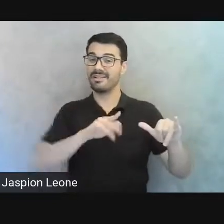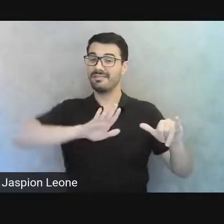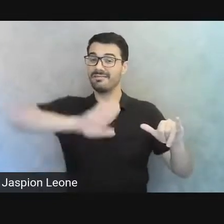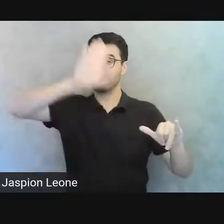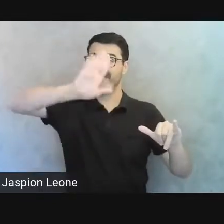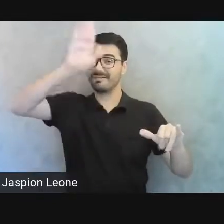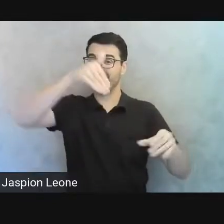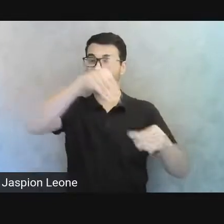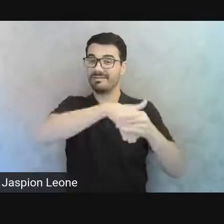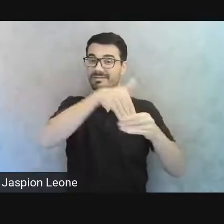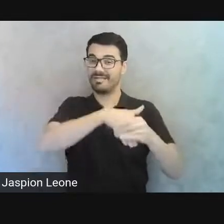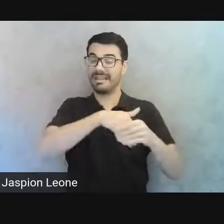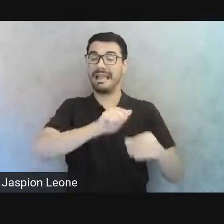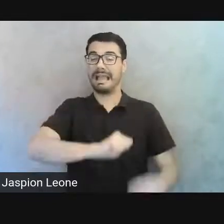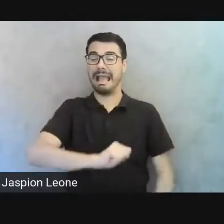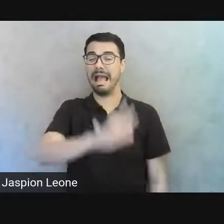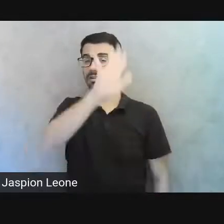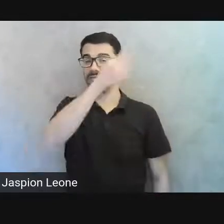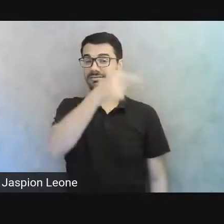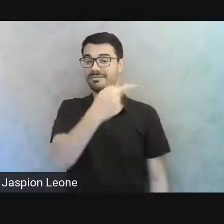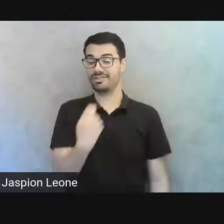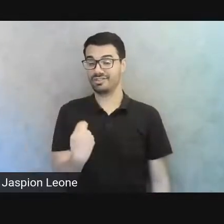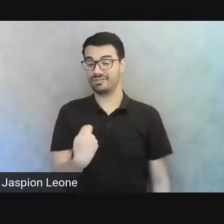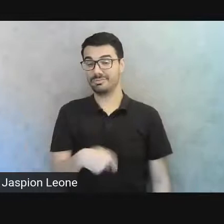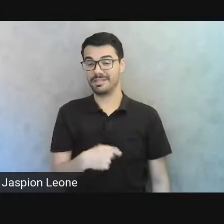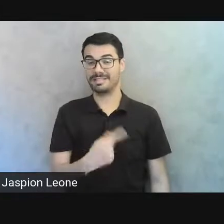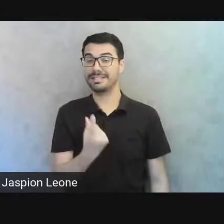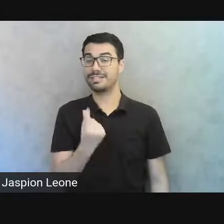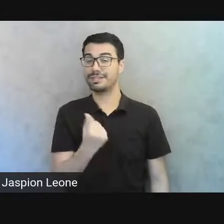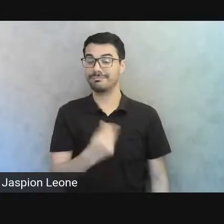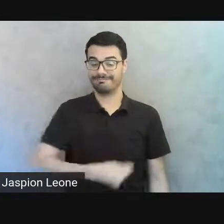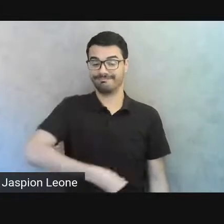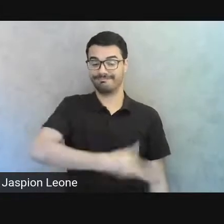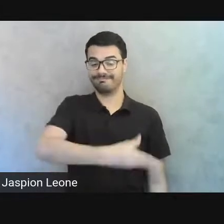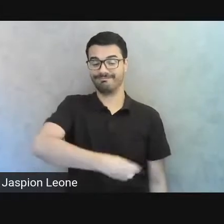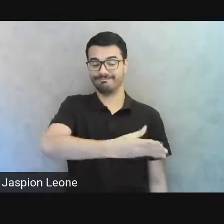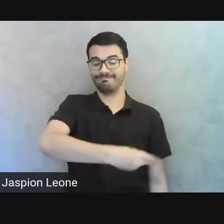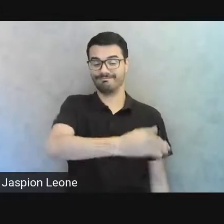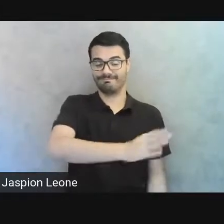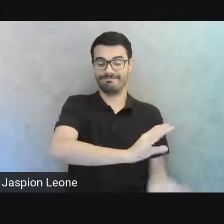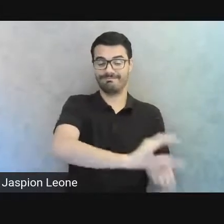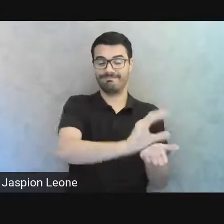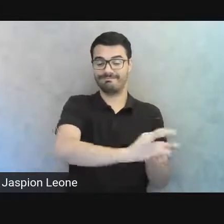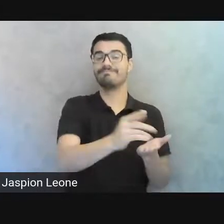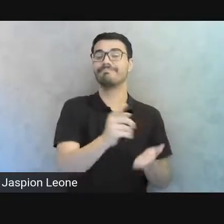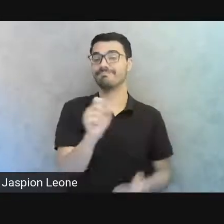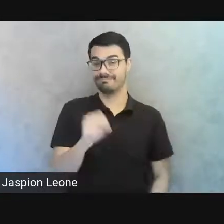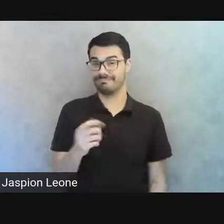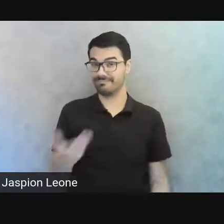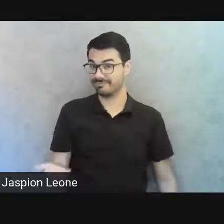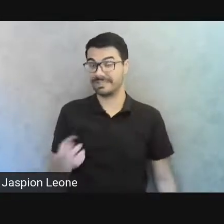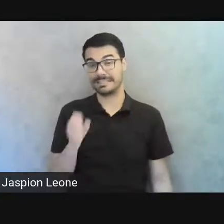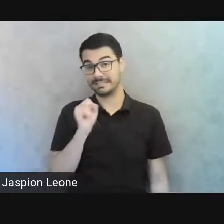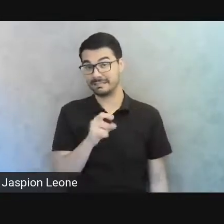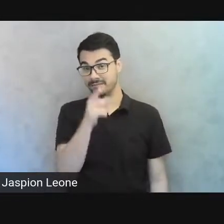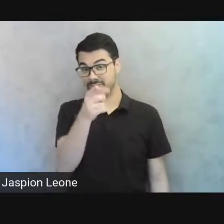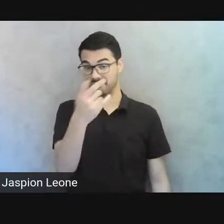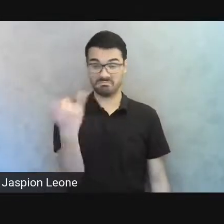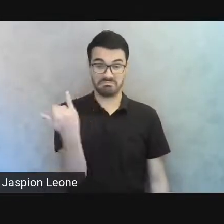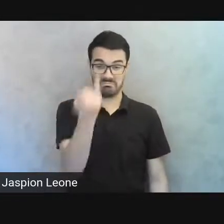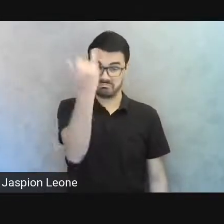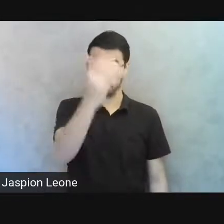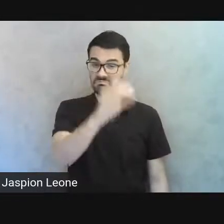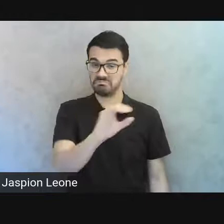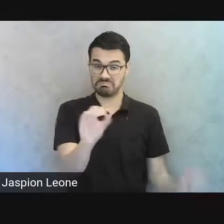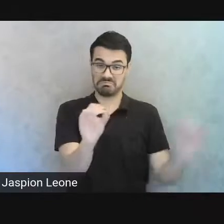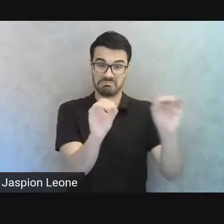e o dinheiro tem que chegar lá. Então, a menos que você não se importe de deixar que